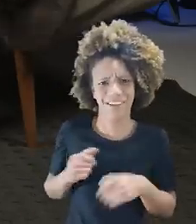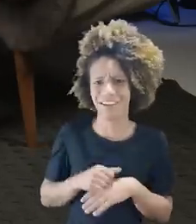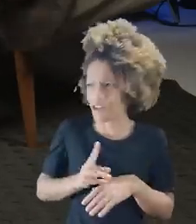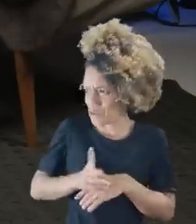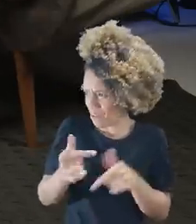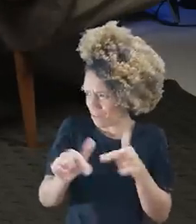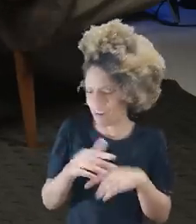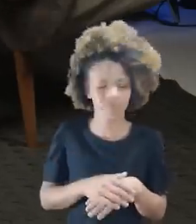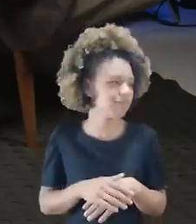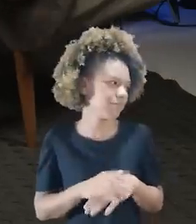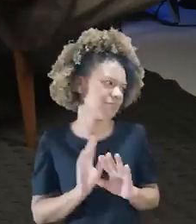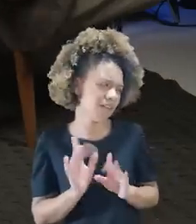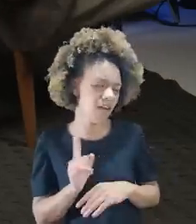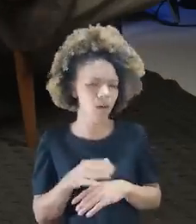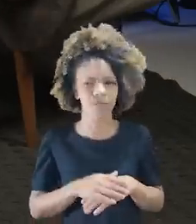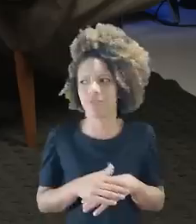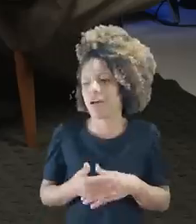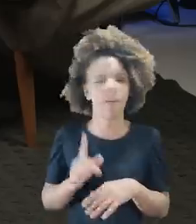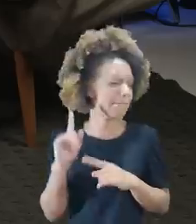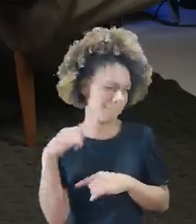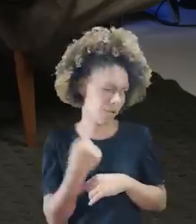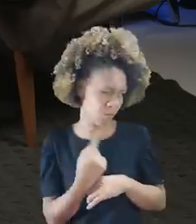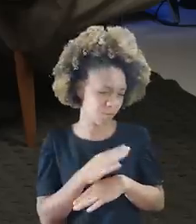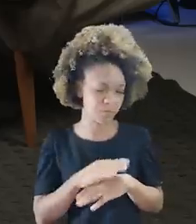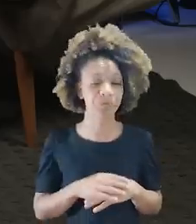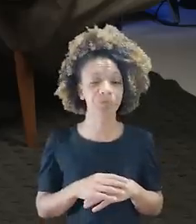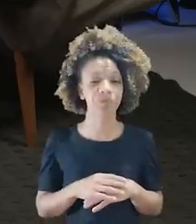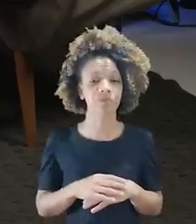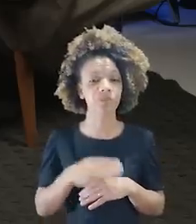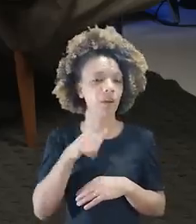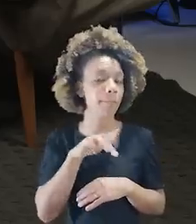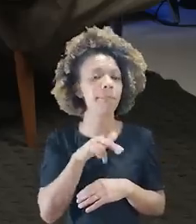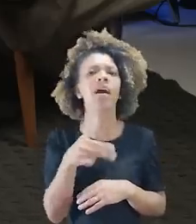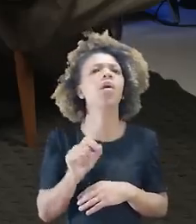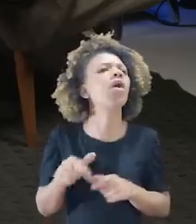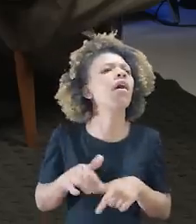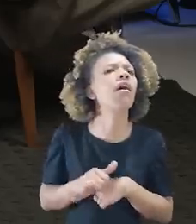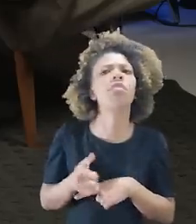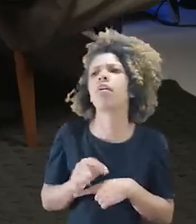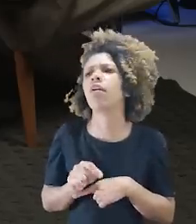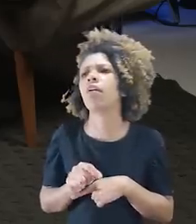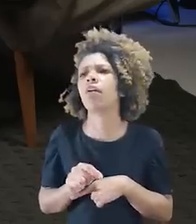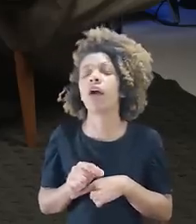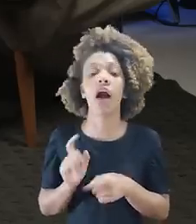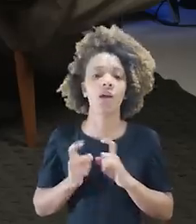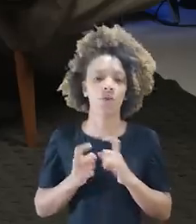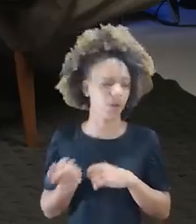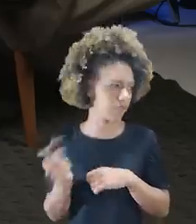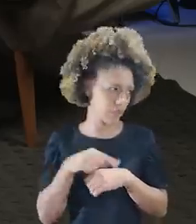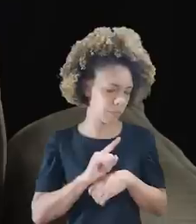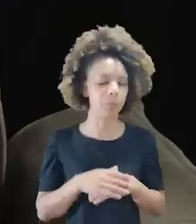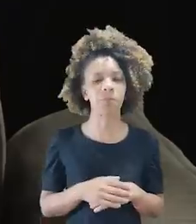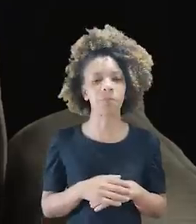deixar o cara deixou Mas ele tá maluco cadê o Marcão hein reunião Ah tá em reunião daqui a pouco ele